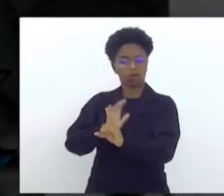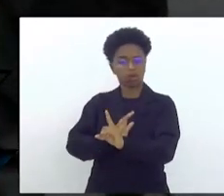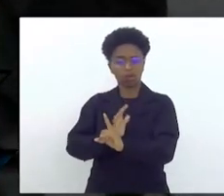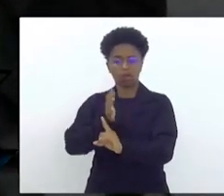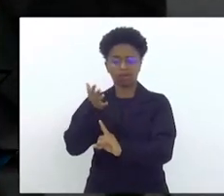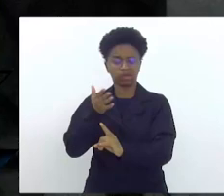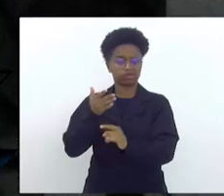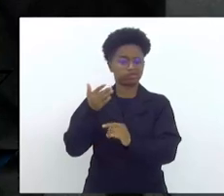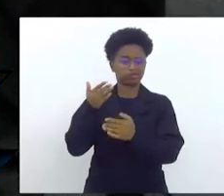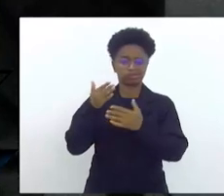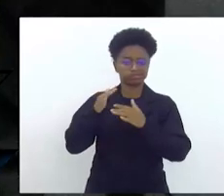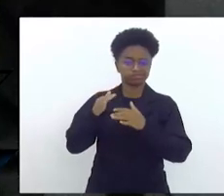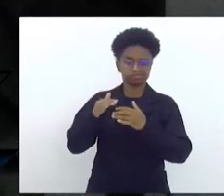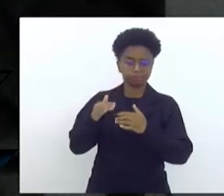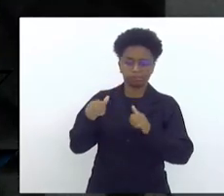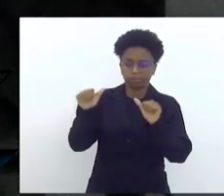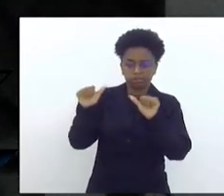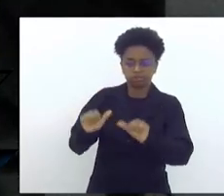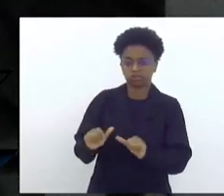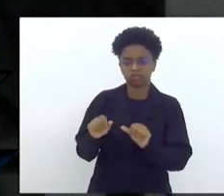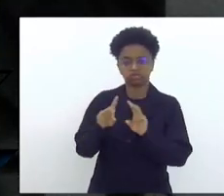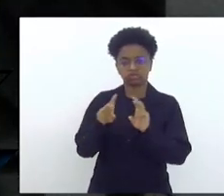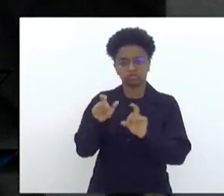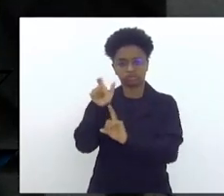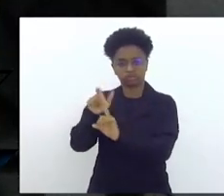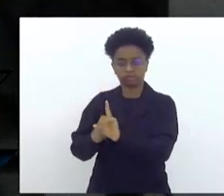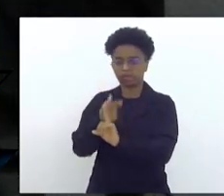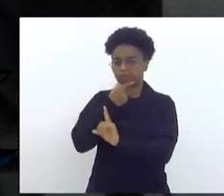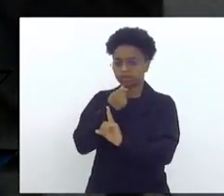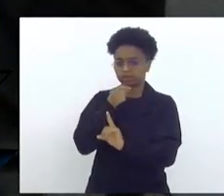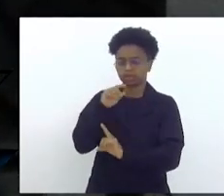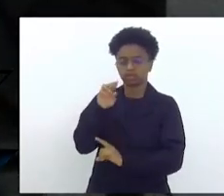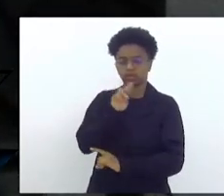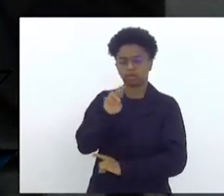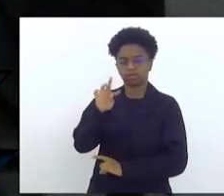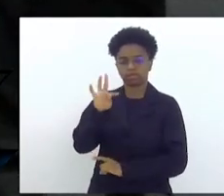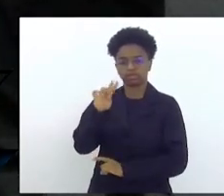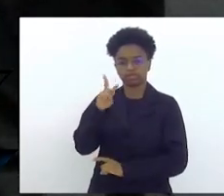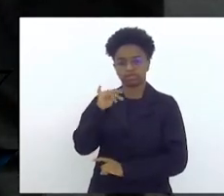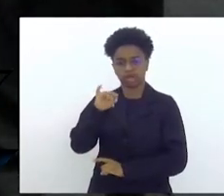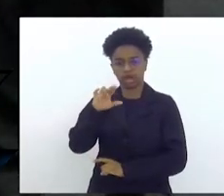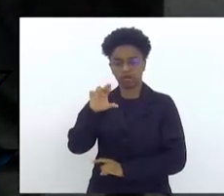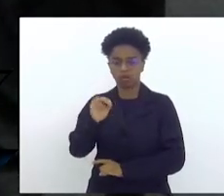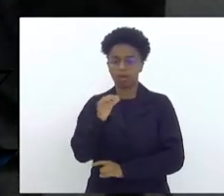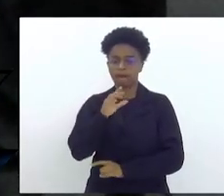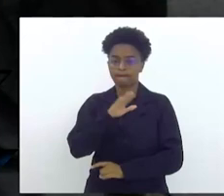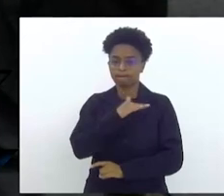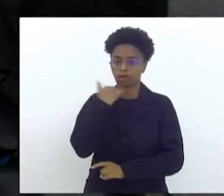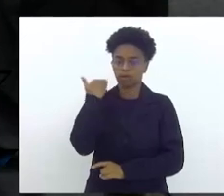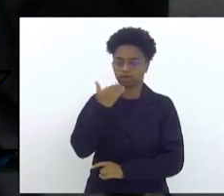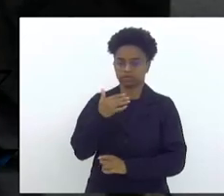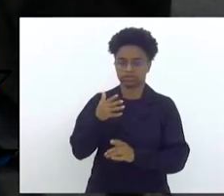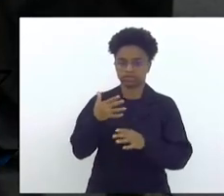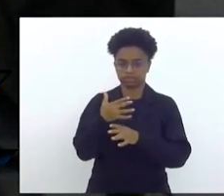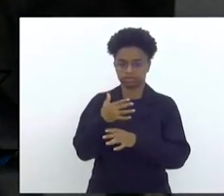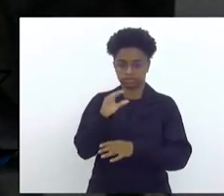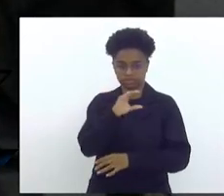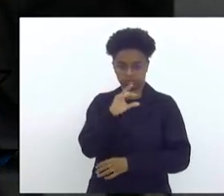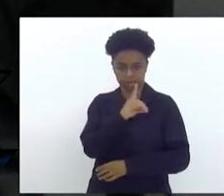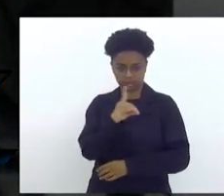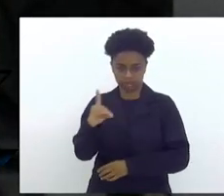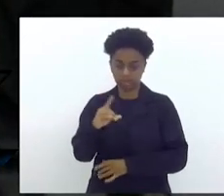desumano do menino Thiago Menezes 13 anos que foi morto na Cidade de Deus por um policial